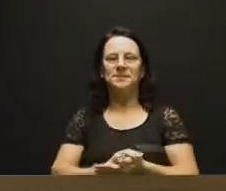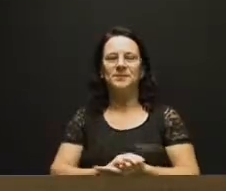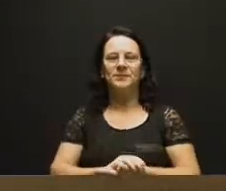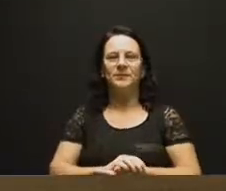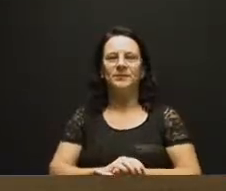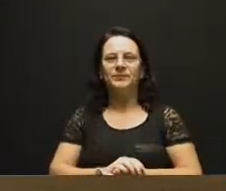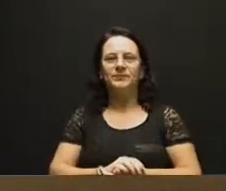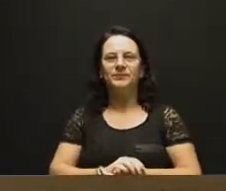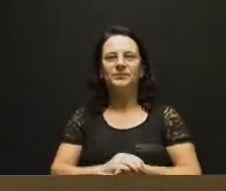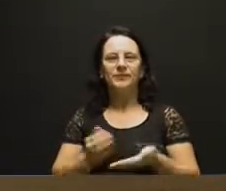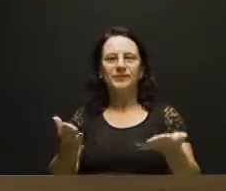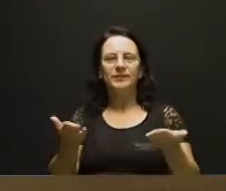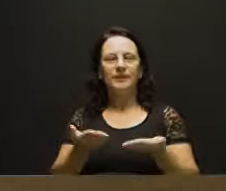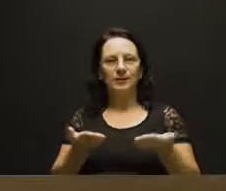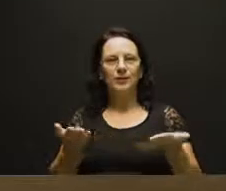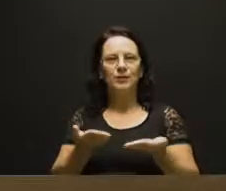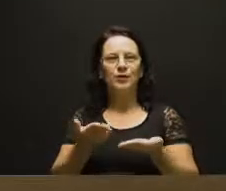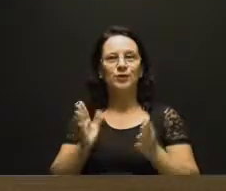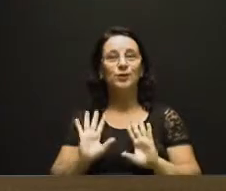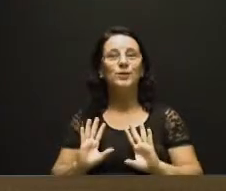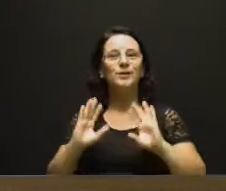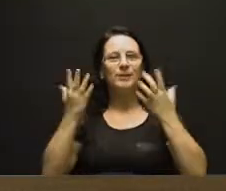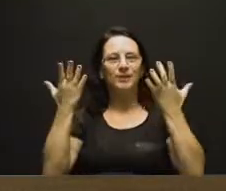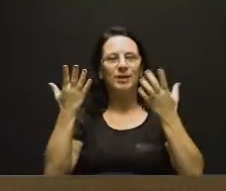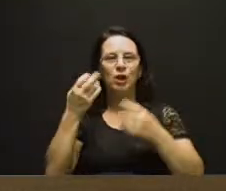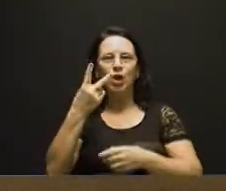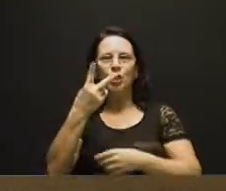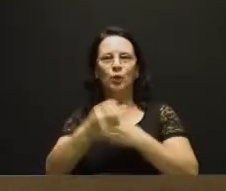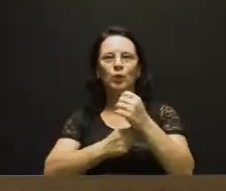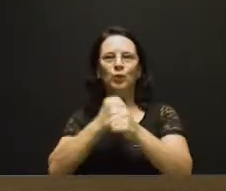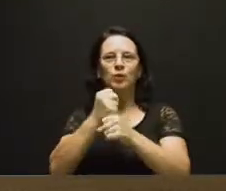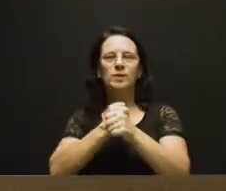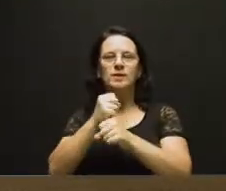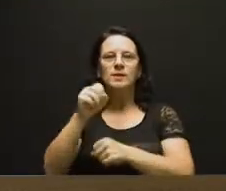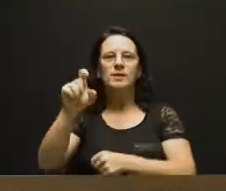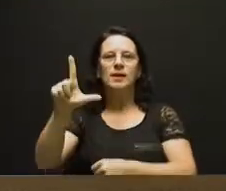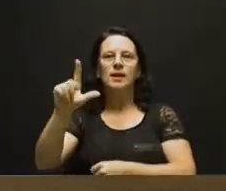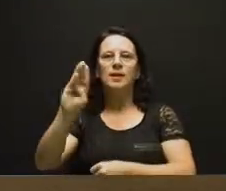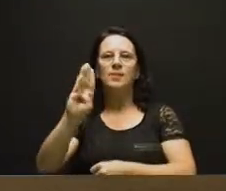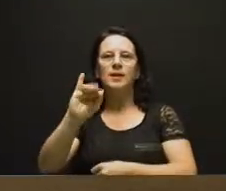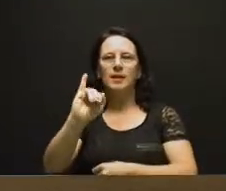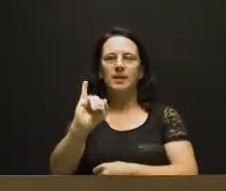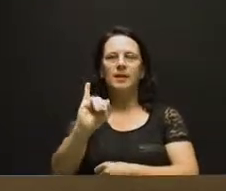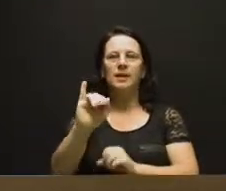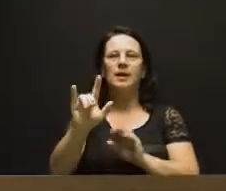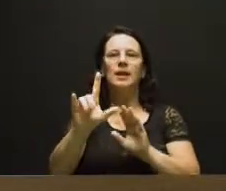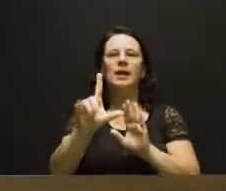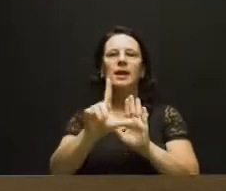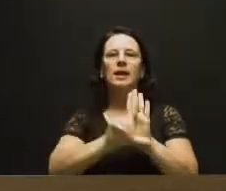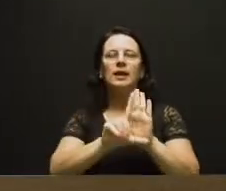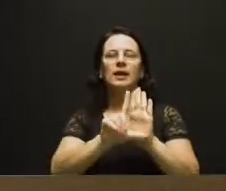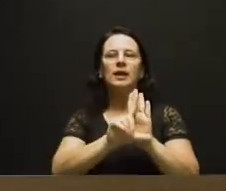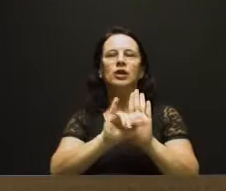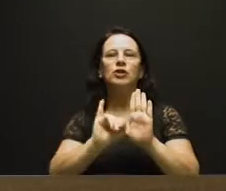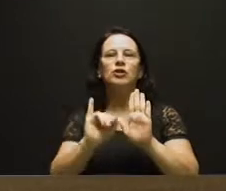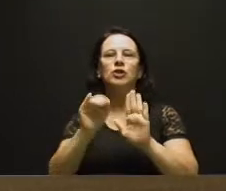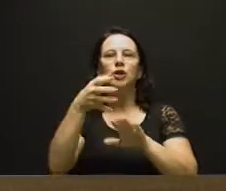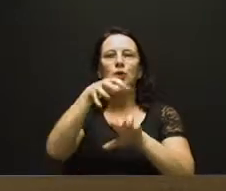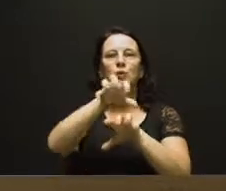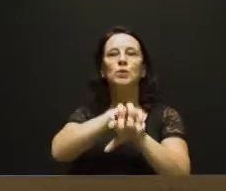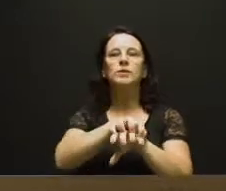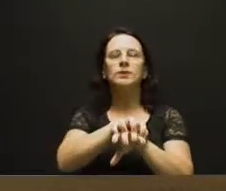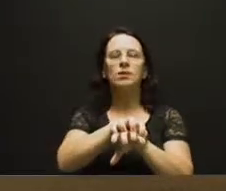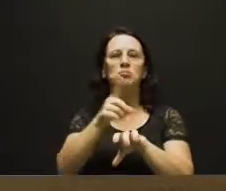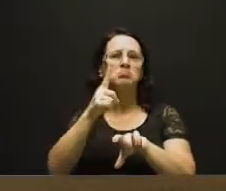hoje a gente comemora dois anos de lb inec é como a gente chama lei brasileira de inclusão mas a gente não